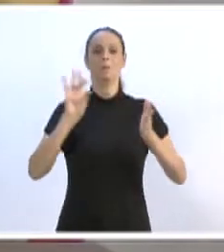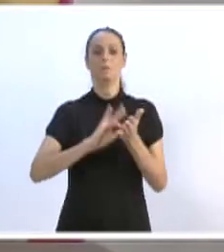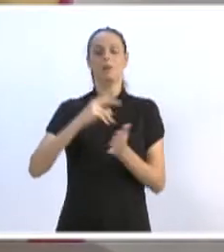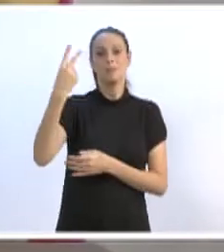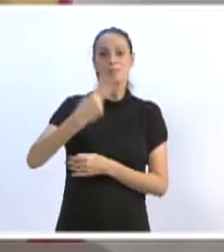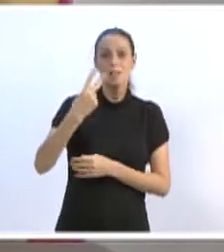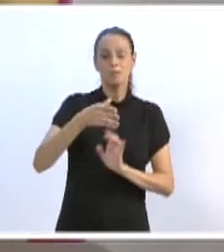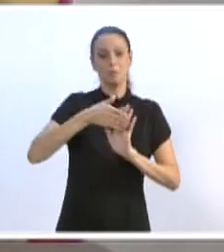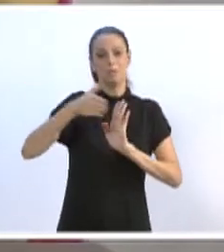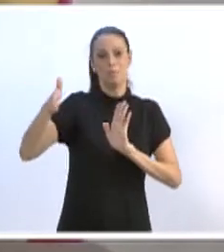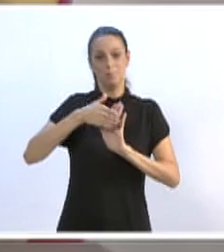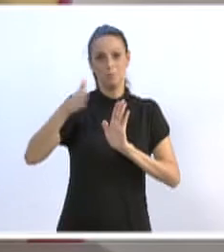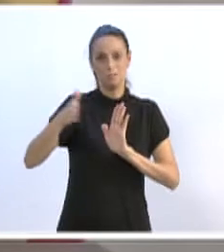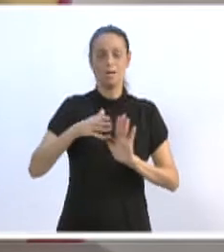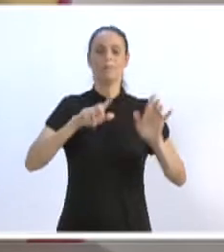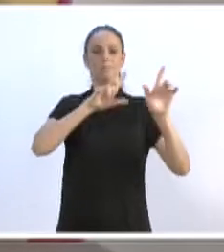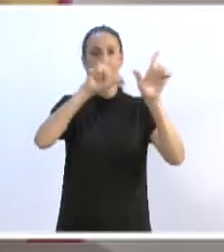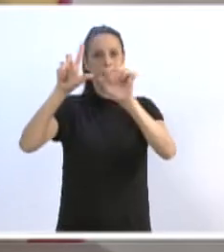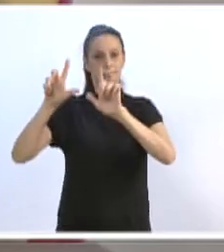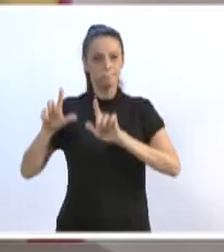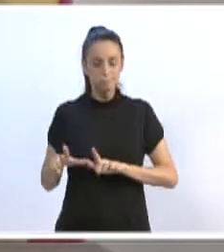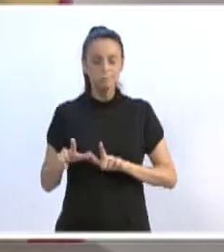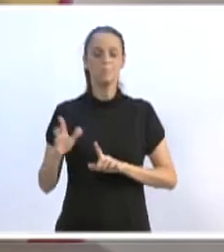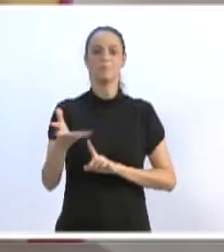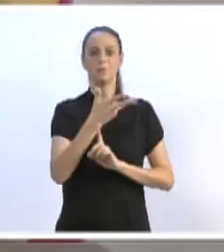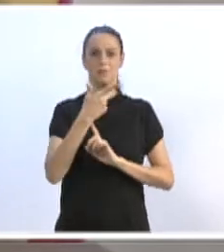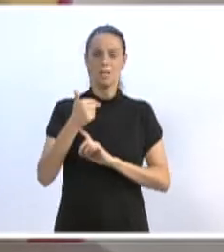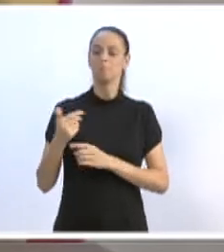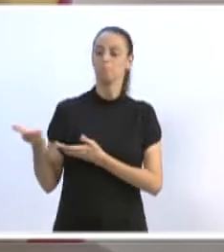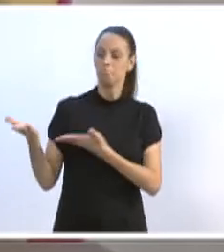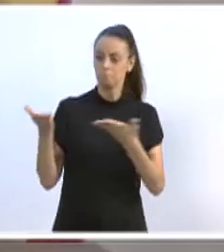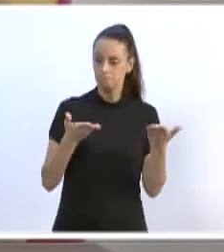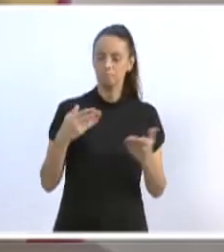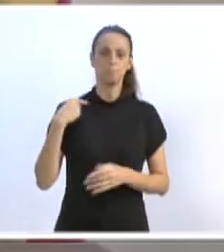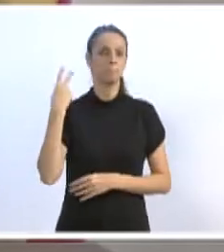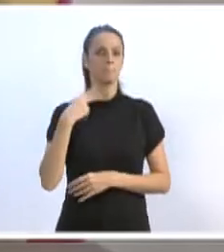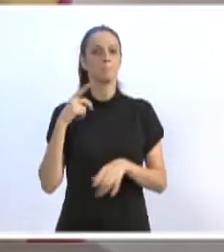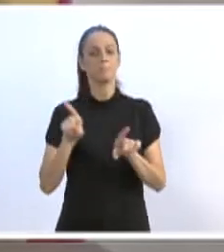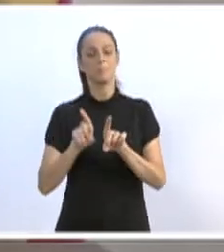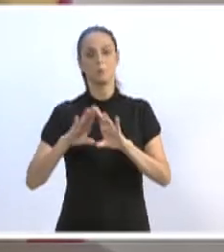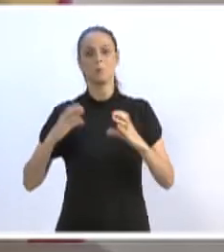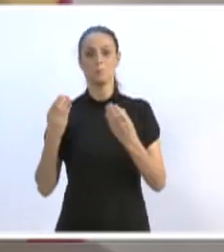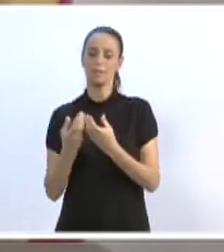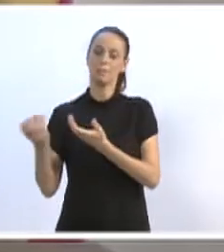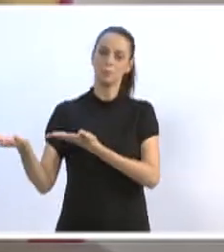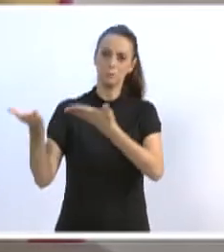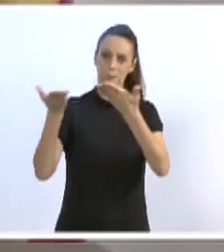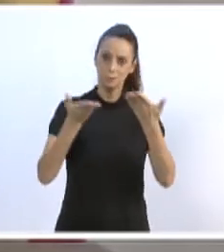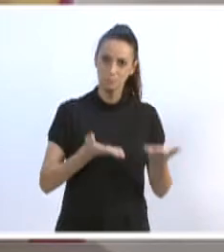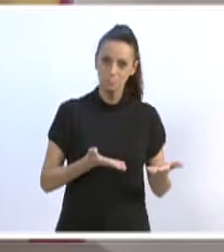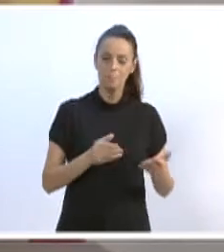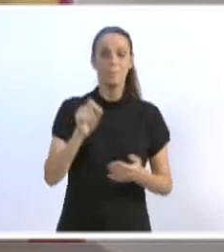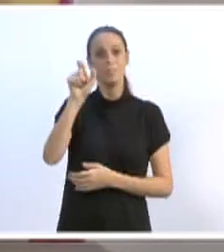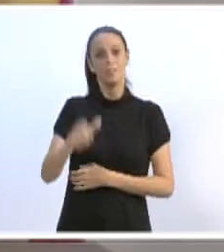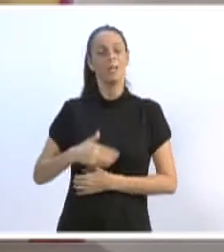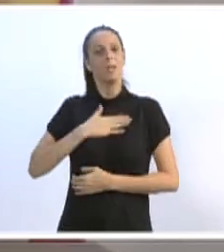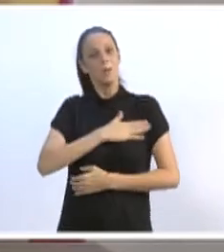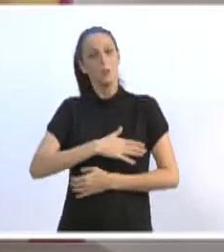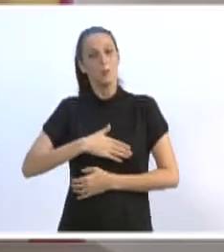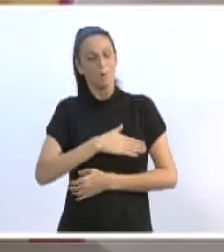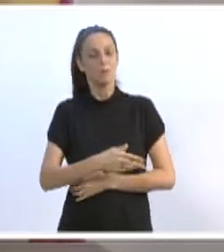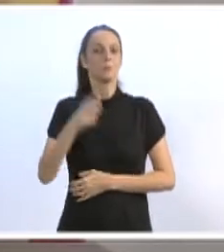inteiro, em todos os países com os quais o Brasil mantém relação diplomática. Então hoje, a partir das